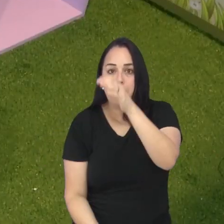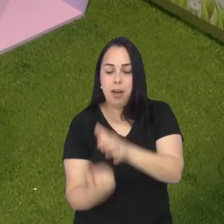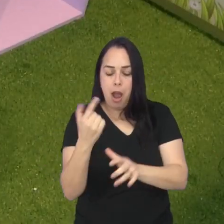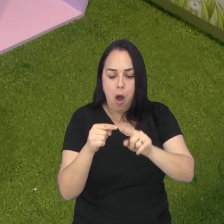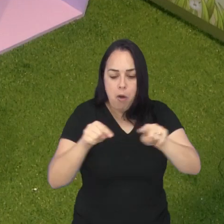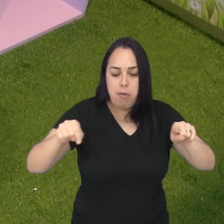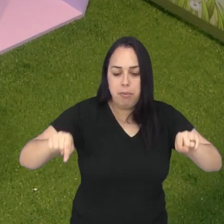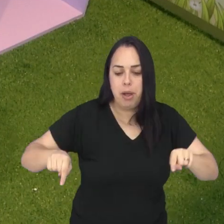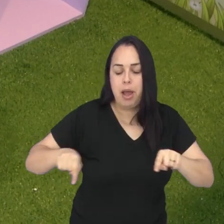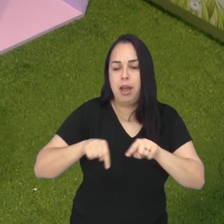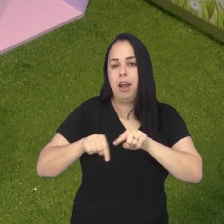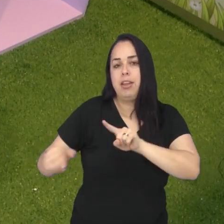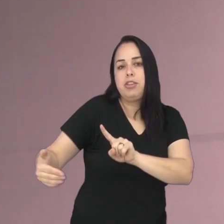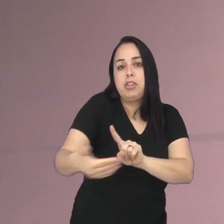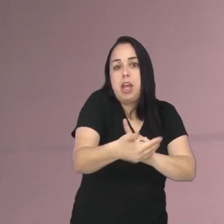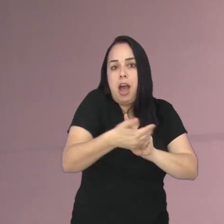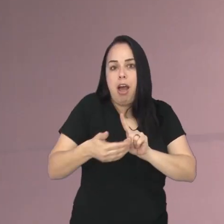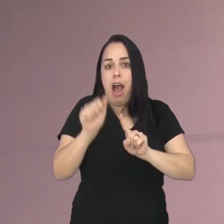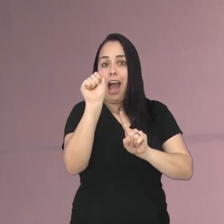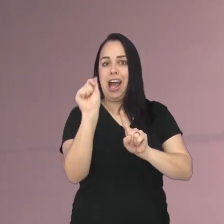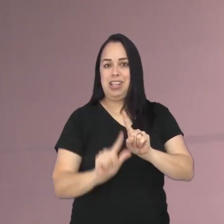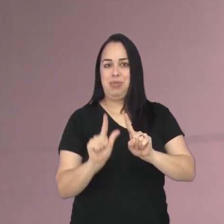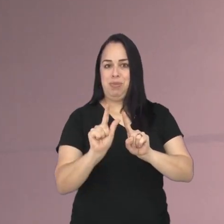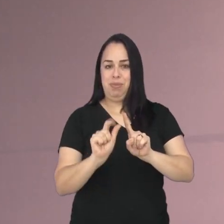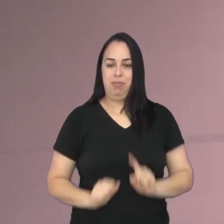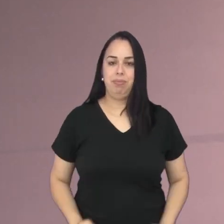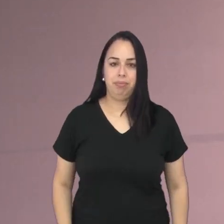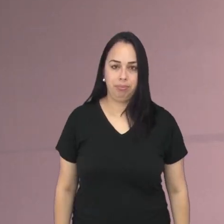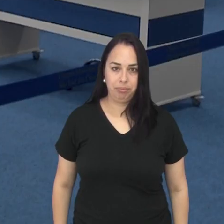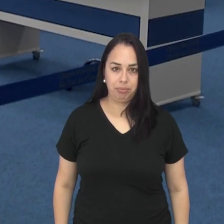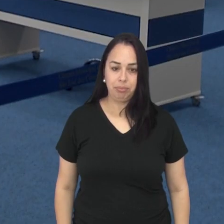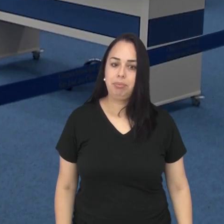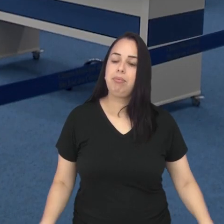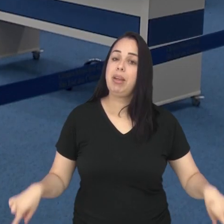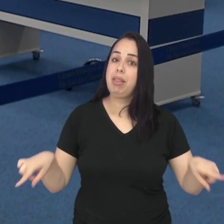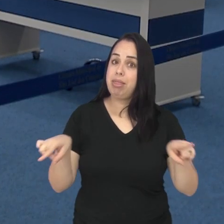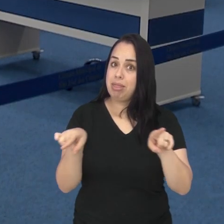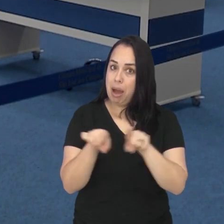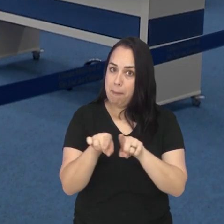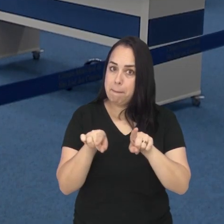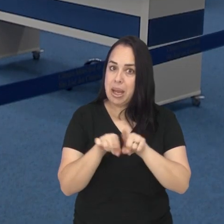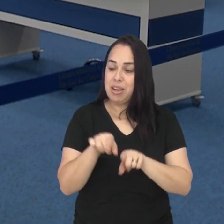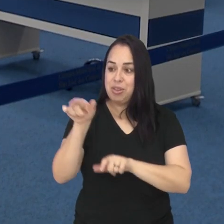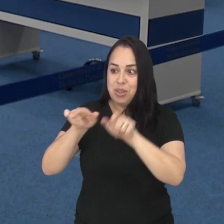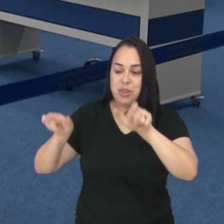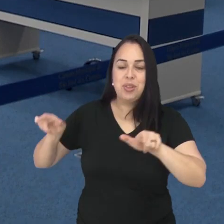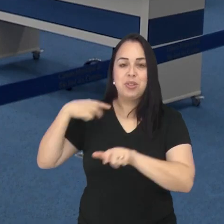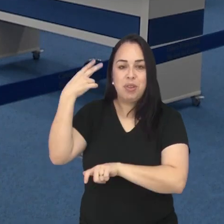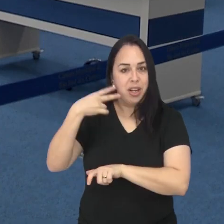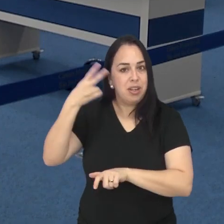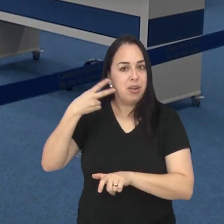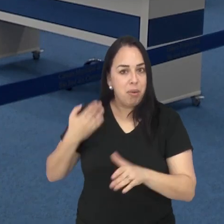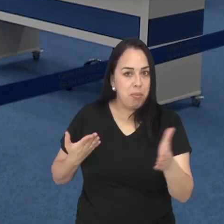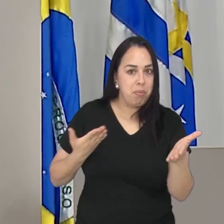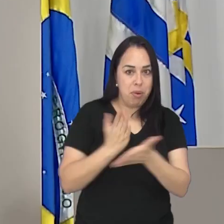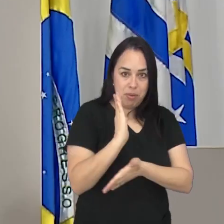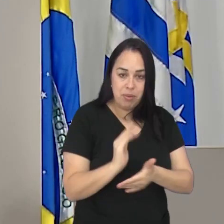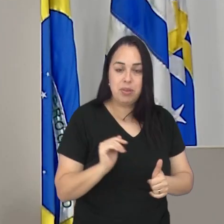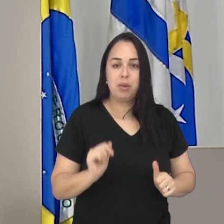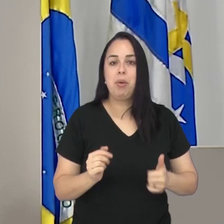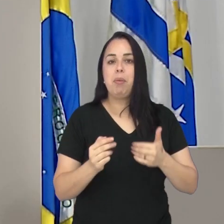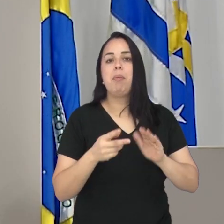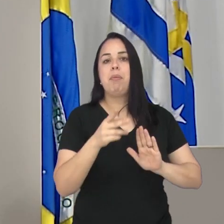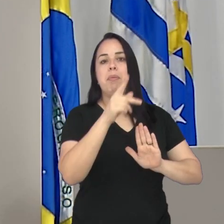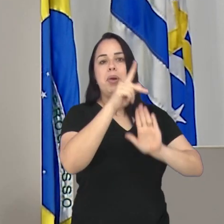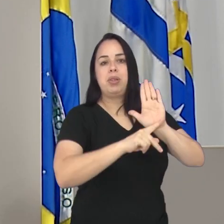espaço conhecido como Sala de Afeto, destinado a acolher autistas. Também recebeu aval positivo dos parlamentares o projeto